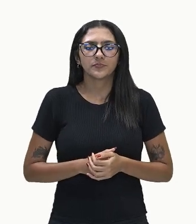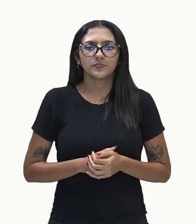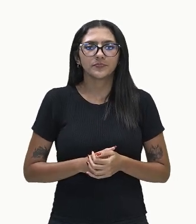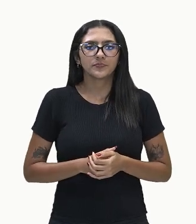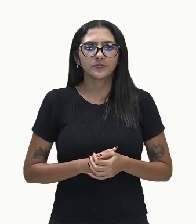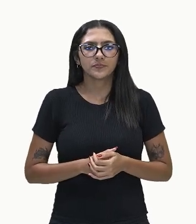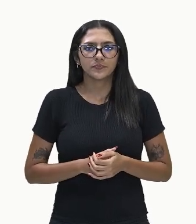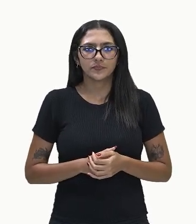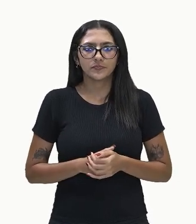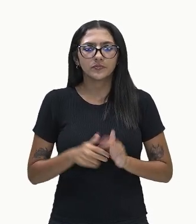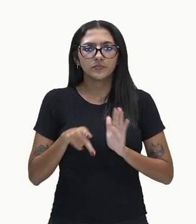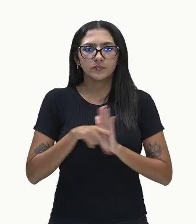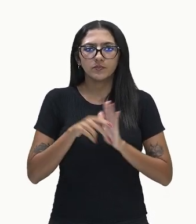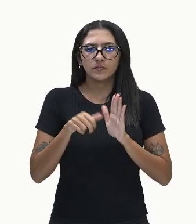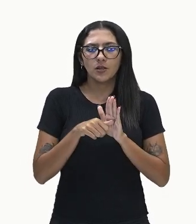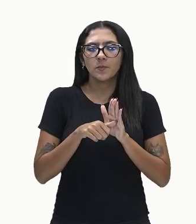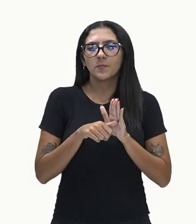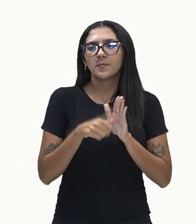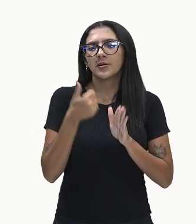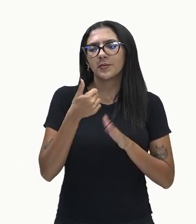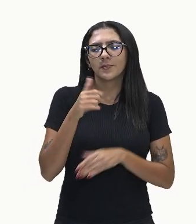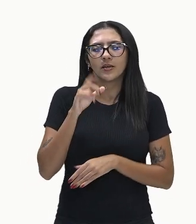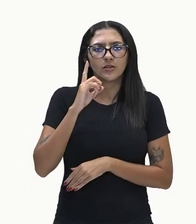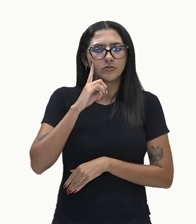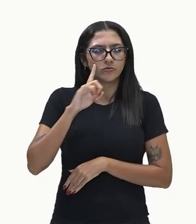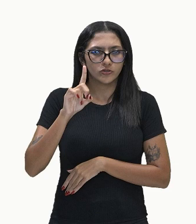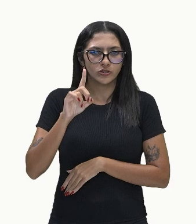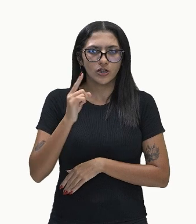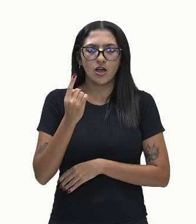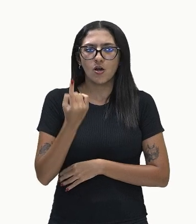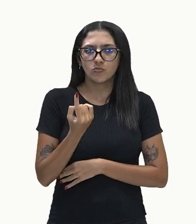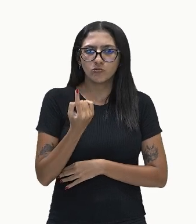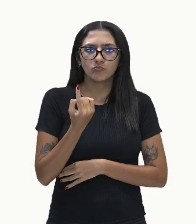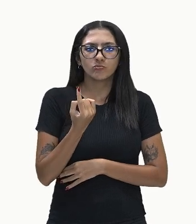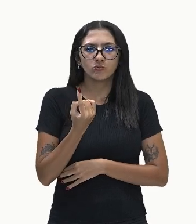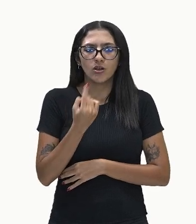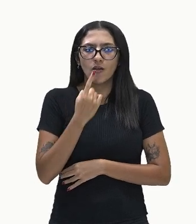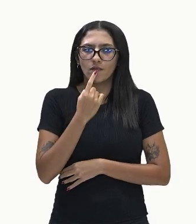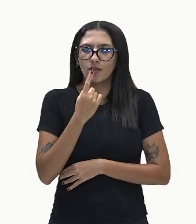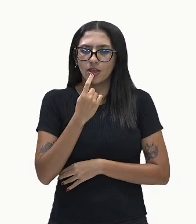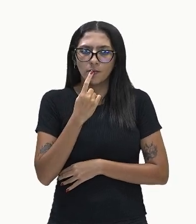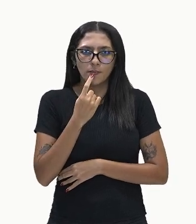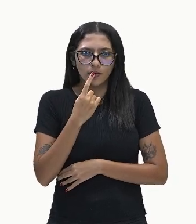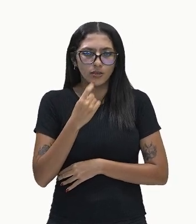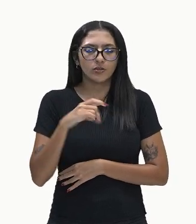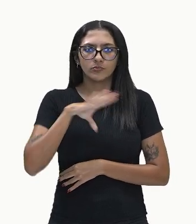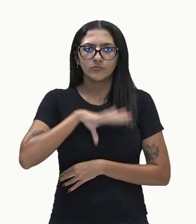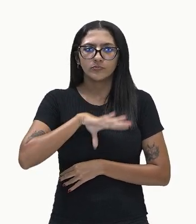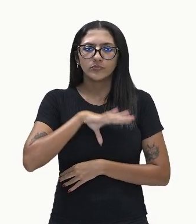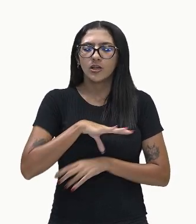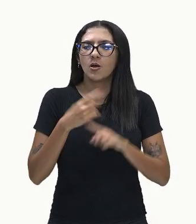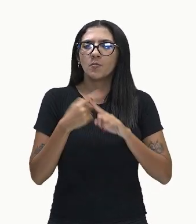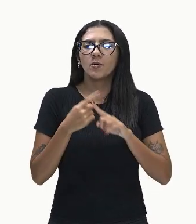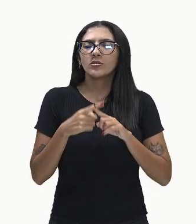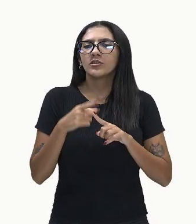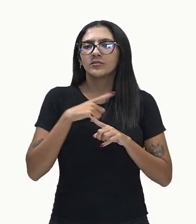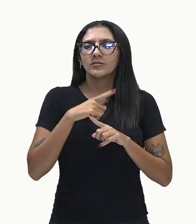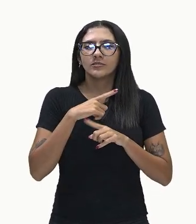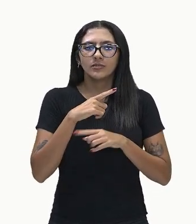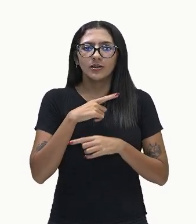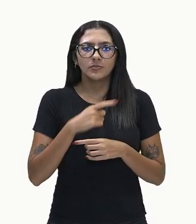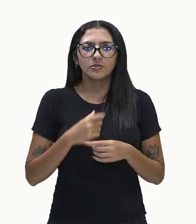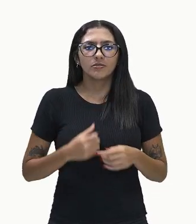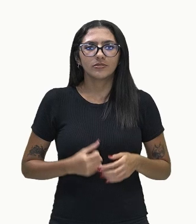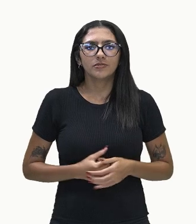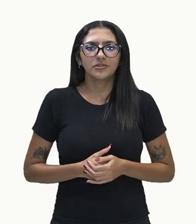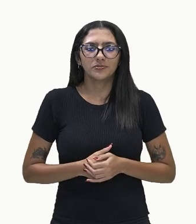nosso primeiro dia de sangramento. Por que ocorre esse sangramento?